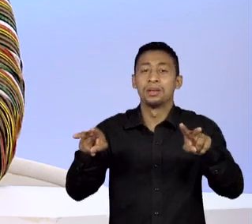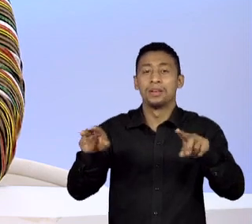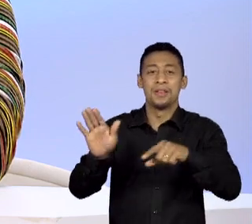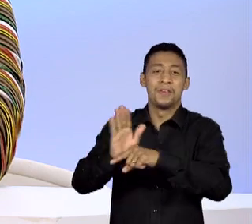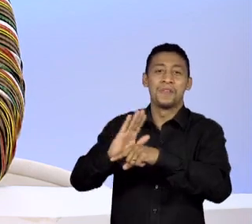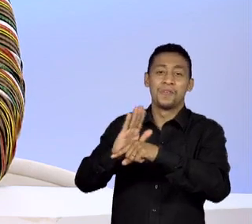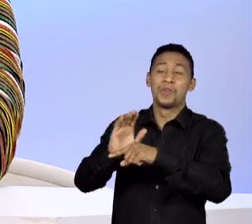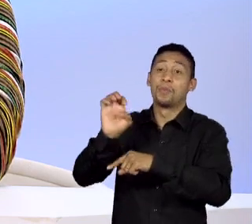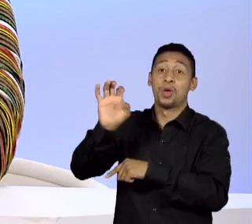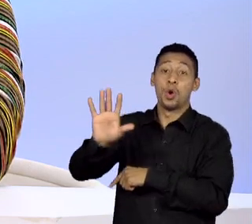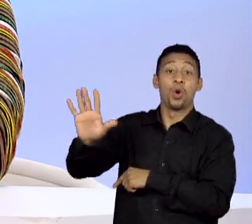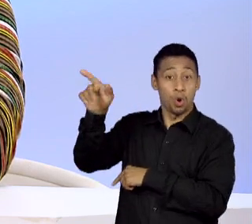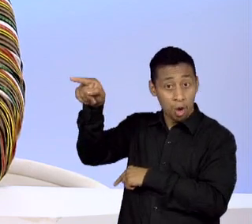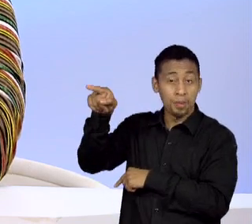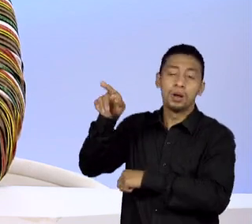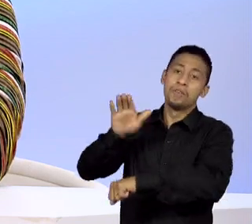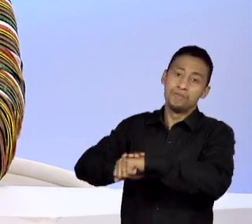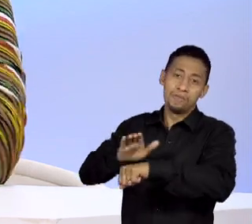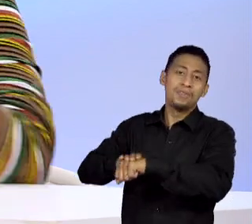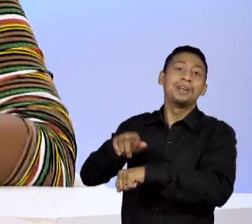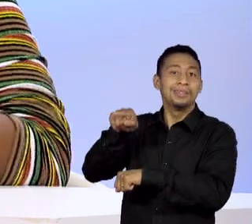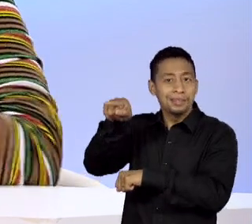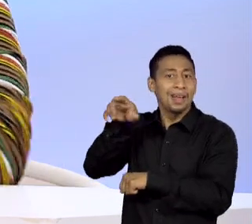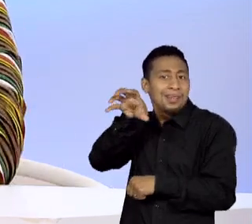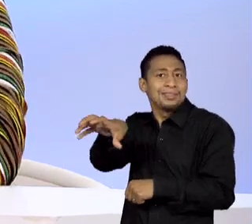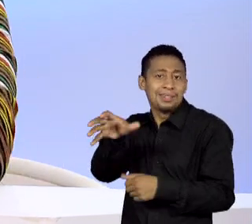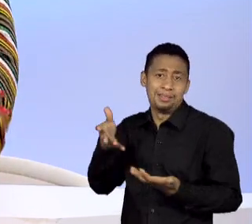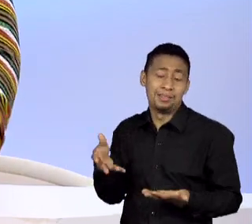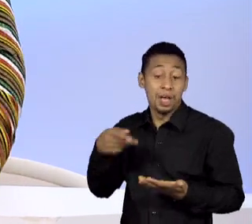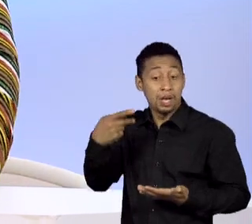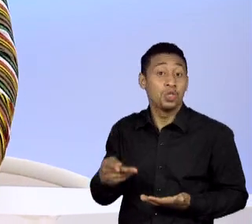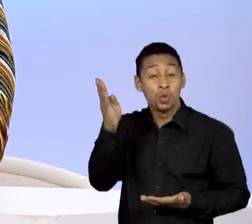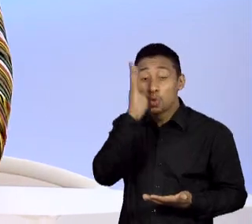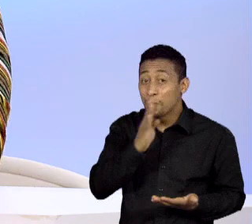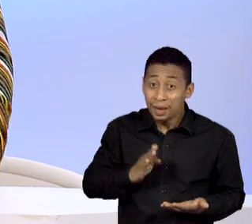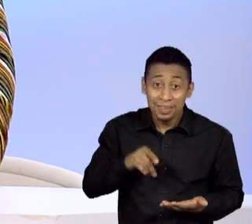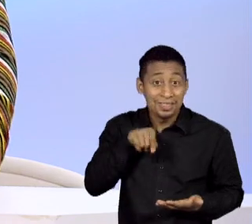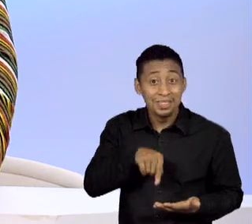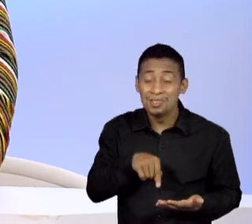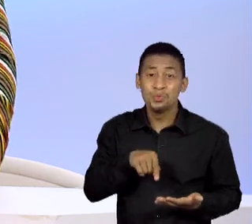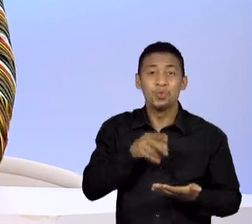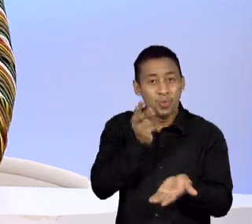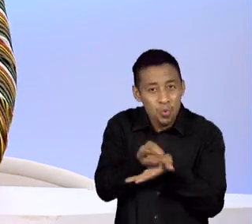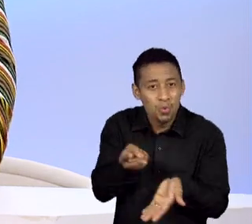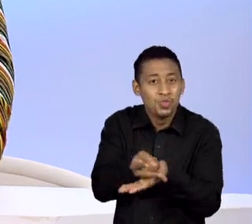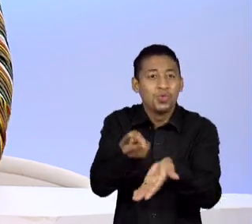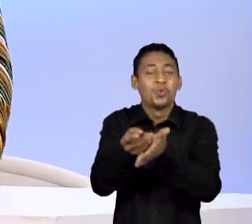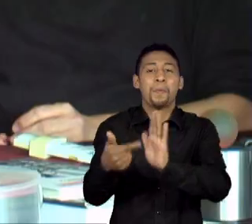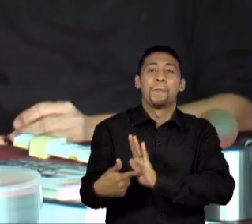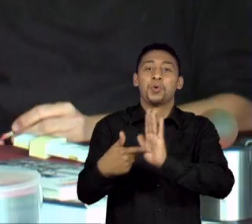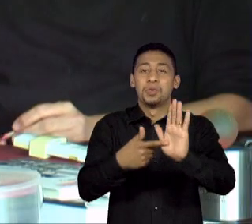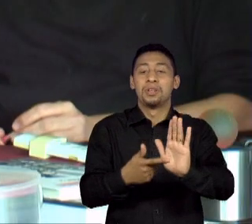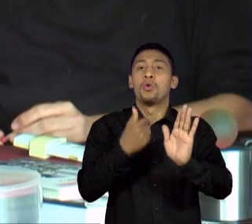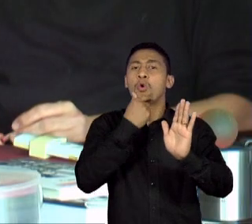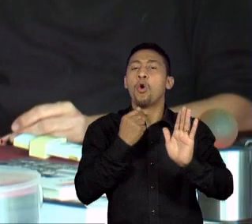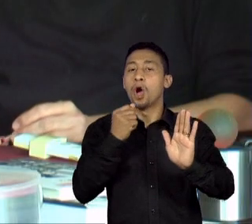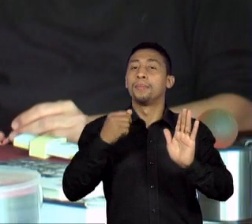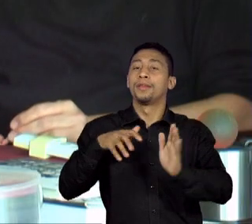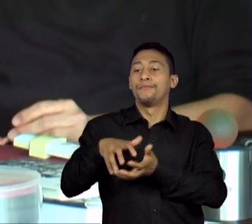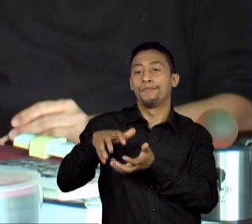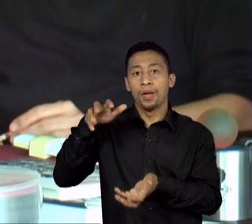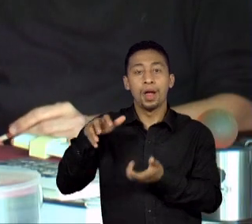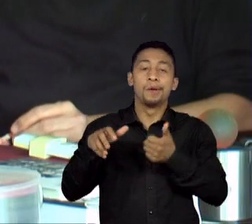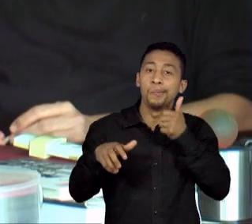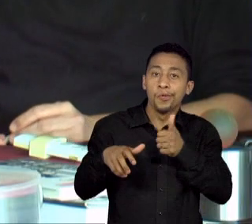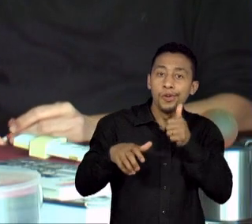até mesmo americanas, né? E aqui no Brasil ainda insiste, né? Ainda persiste essa ideia de que a mulher